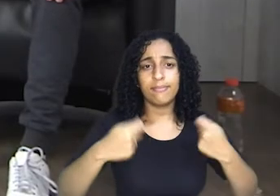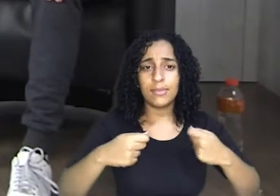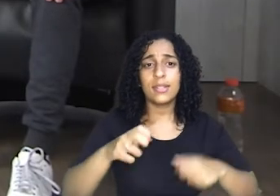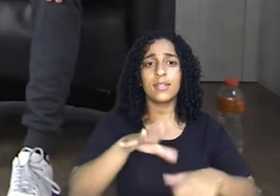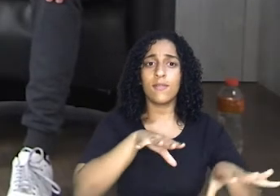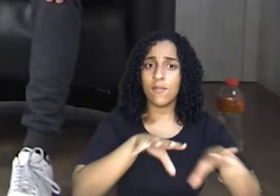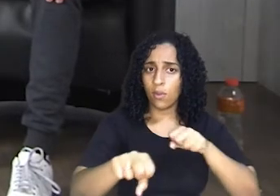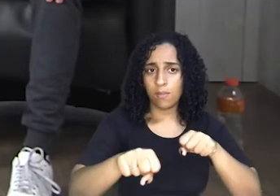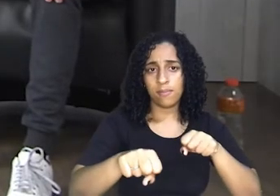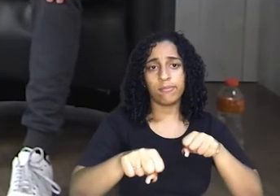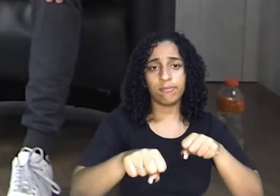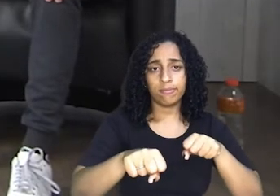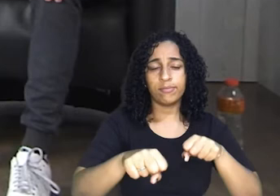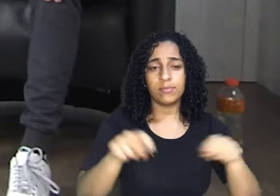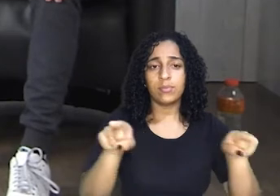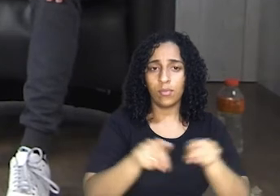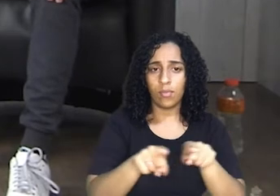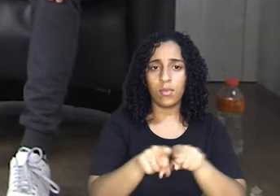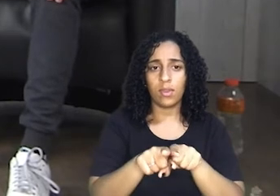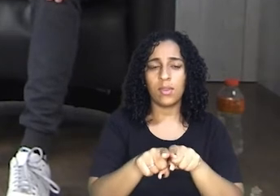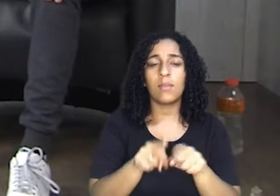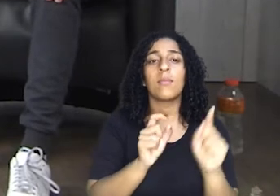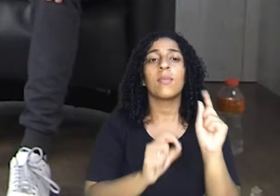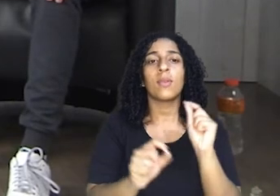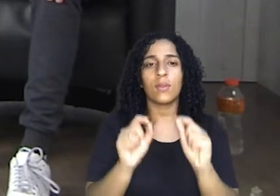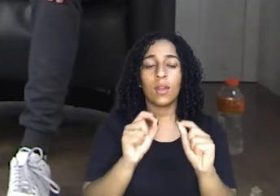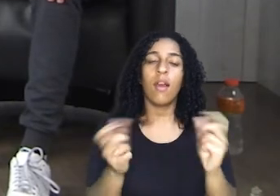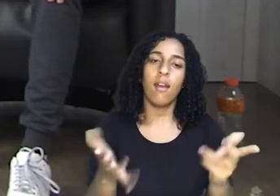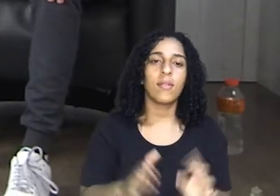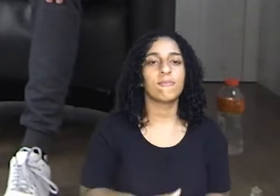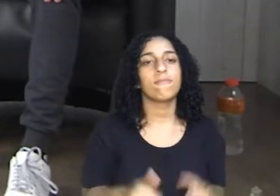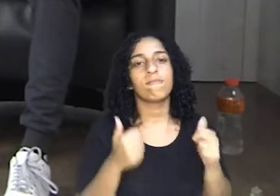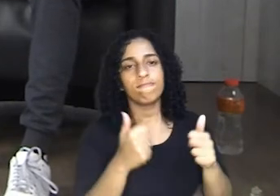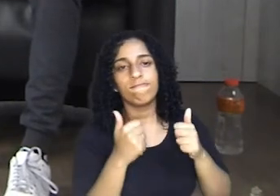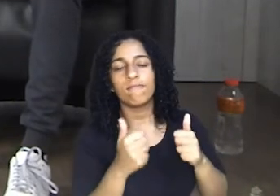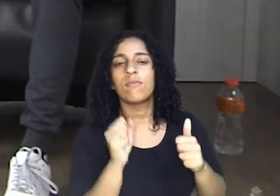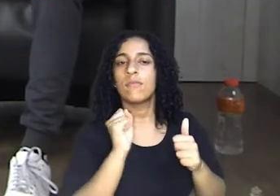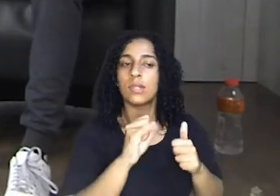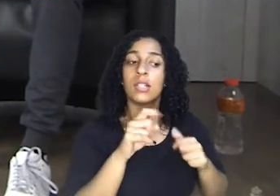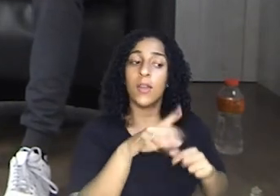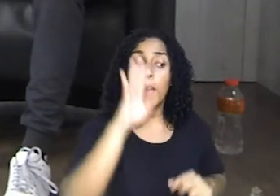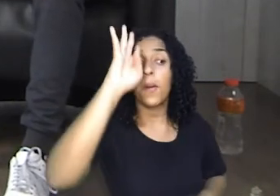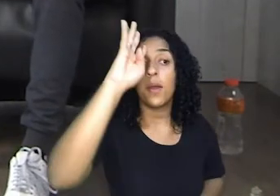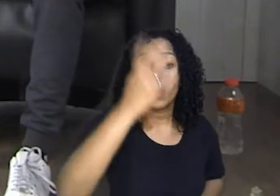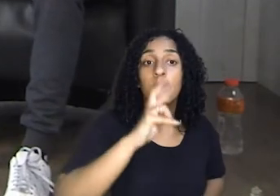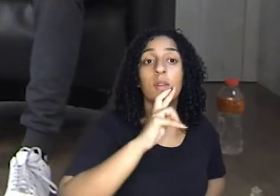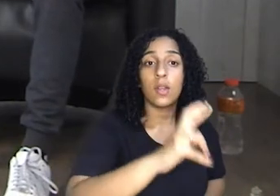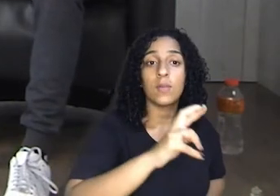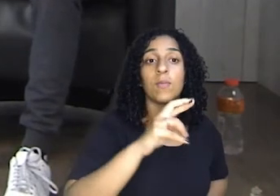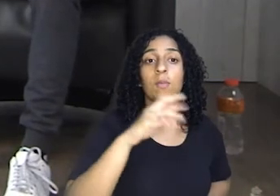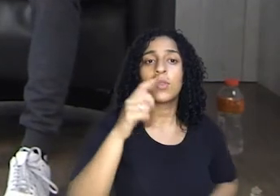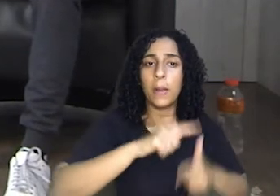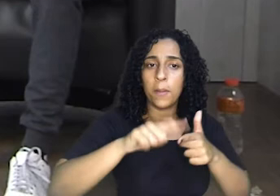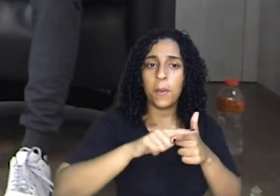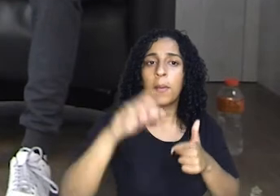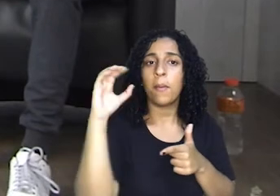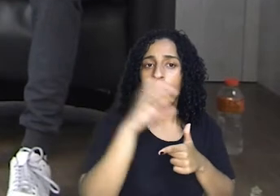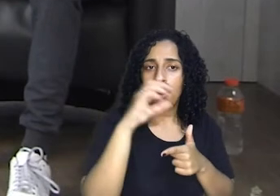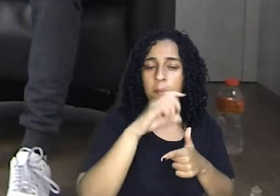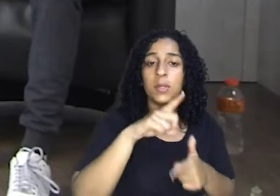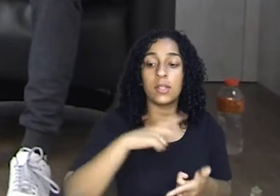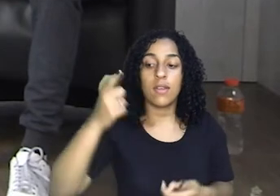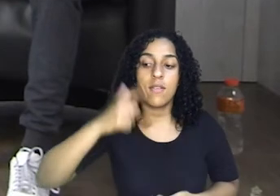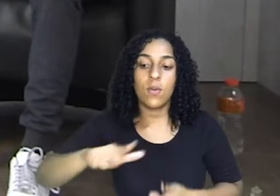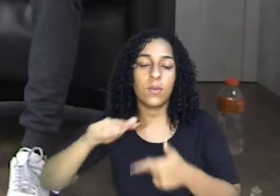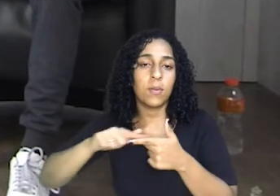preciso de informação para isso né E aí também precisa ter Tá bom então se isso daqui que resolve os meus problemas imediatos